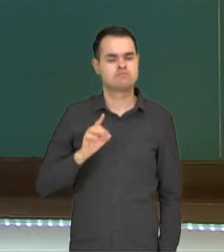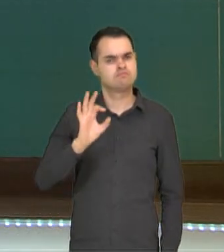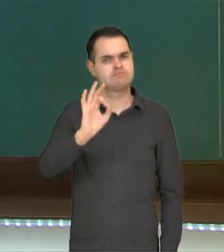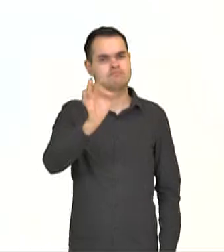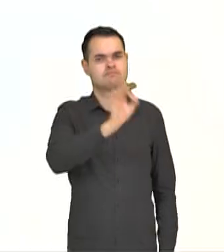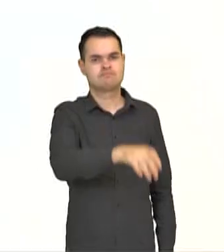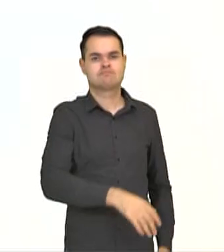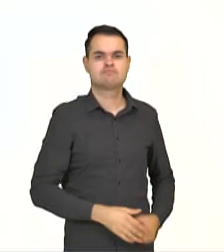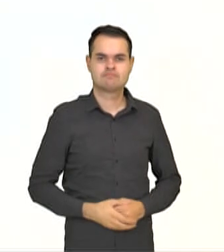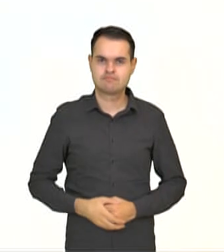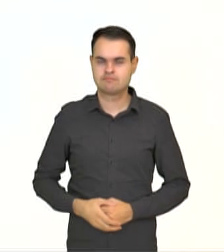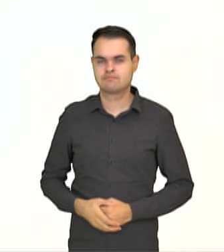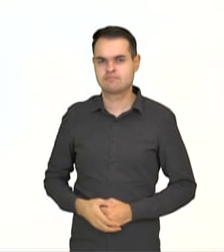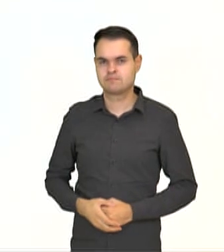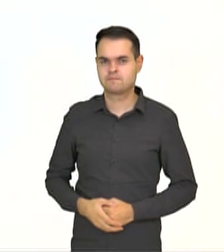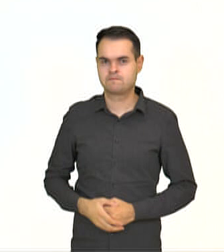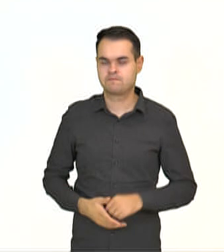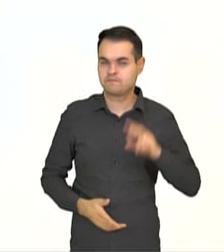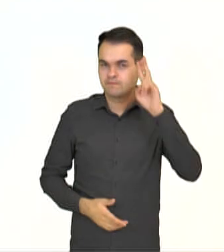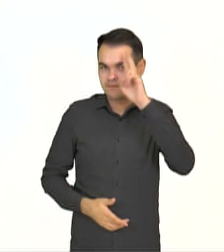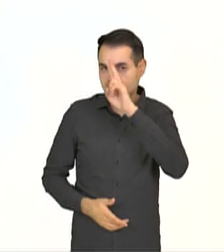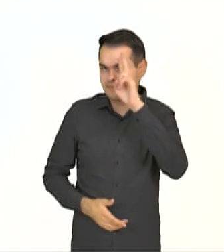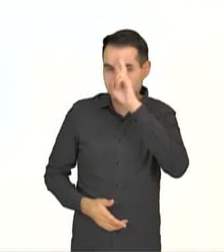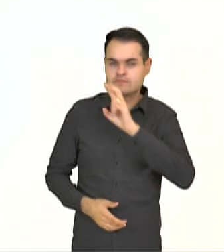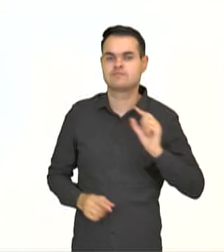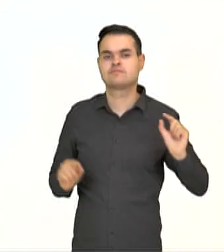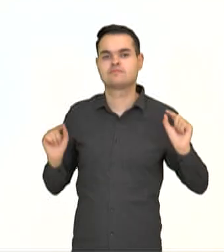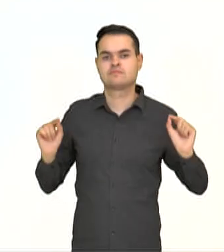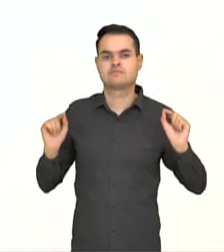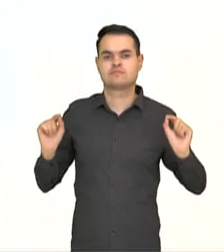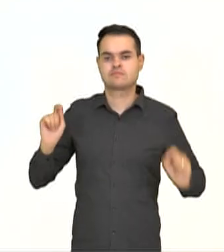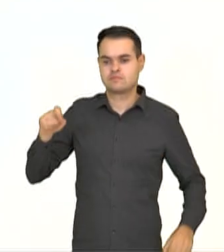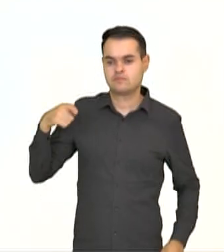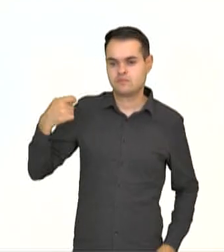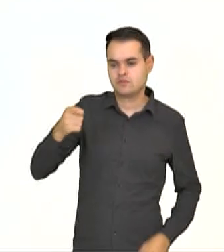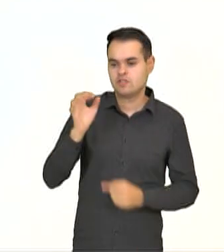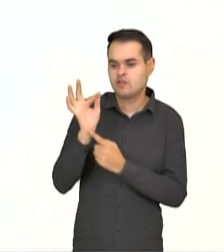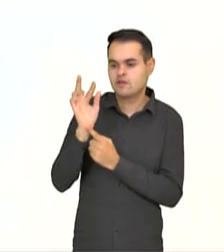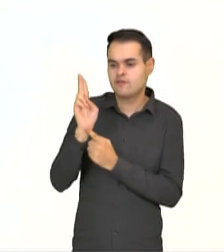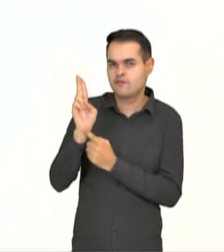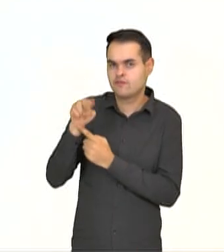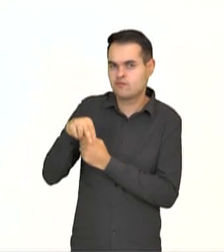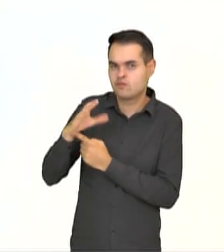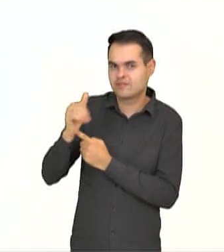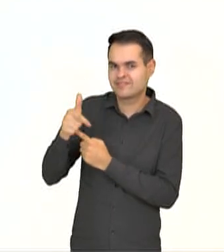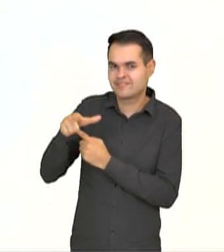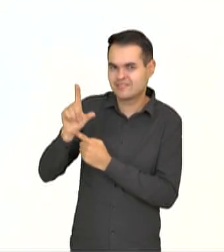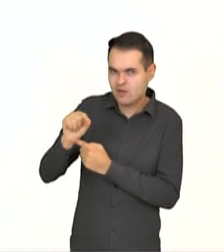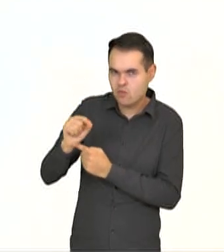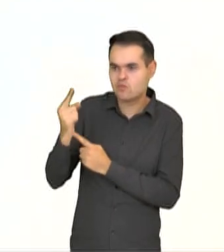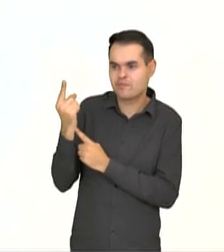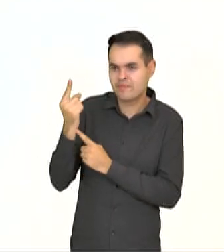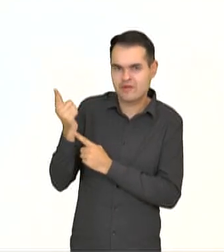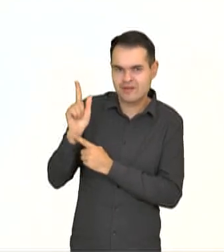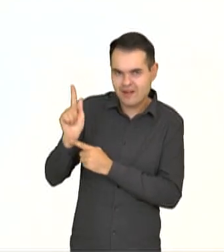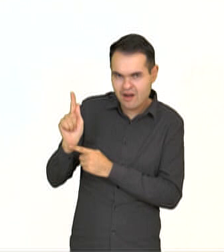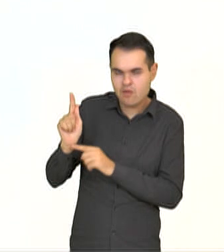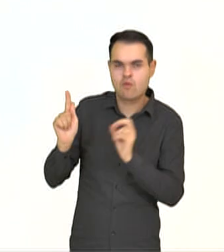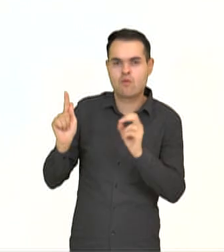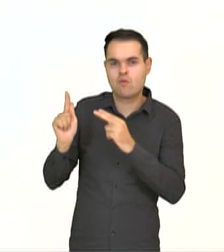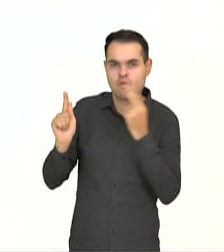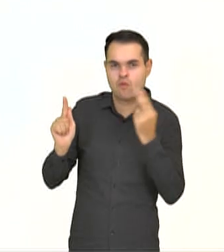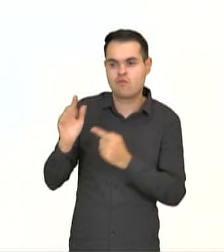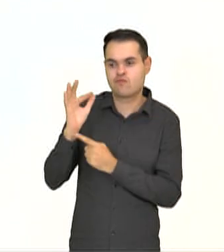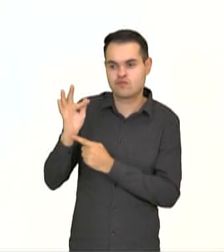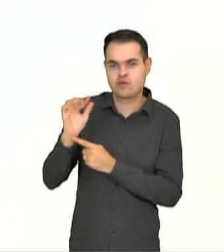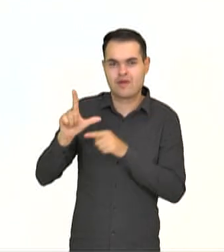lá. Lembrando, gente, chama-se de função polinomial do primeiro grau ou função